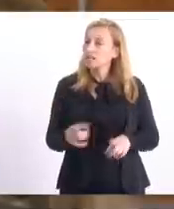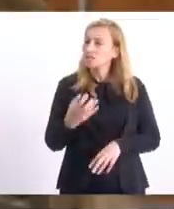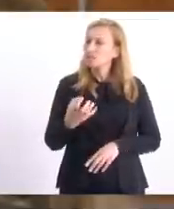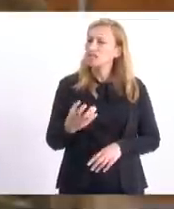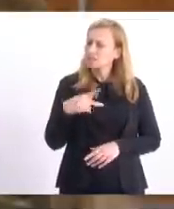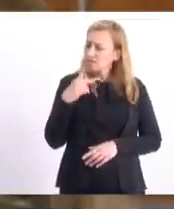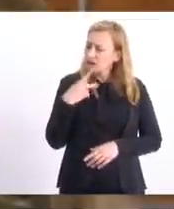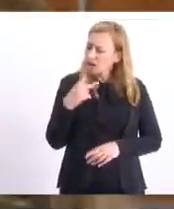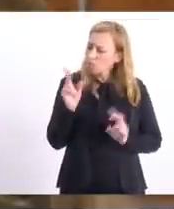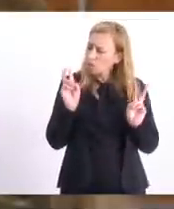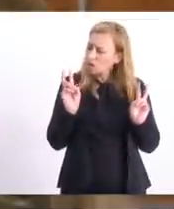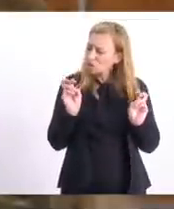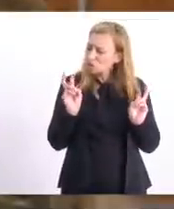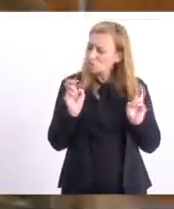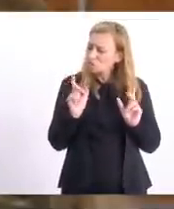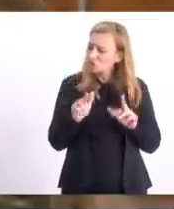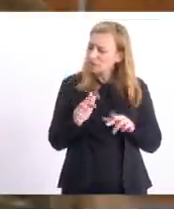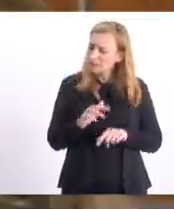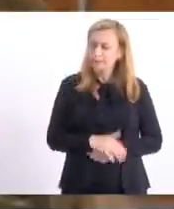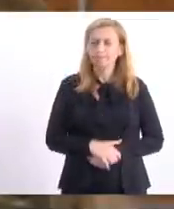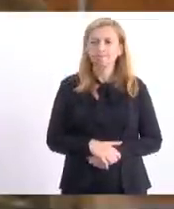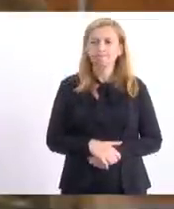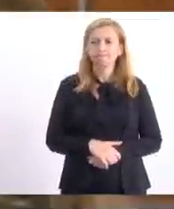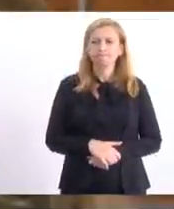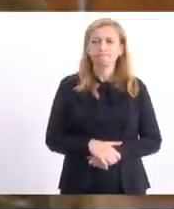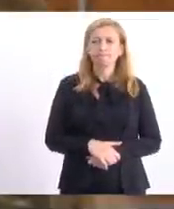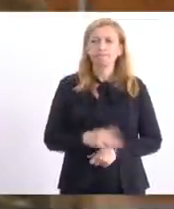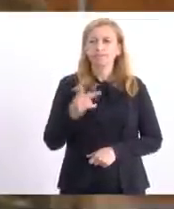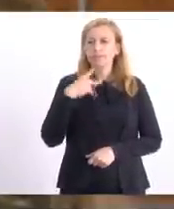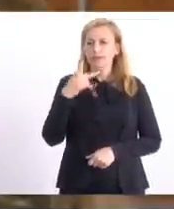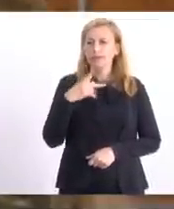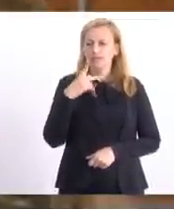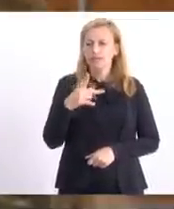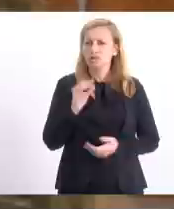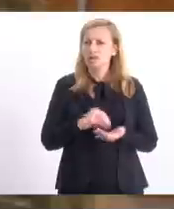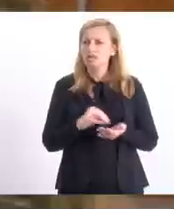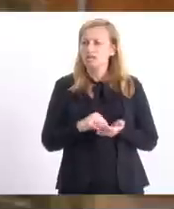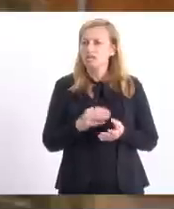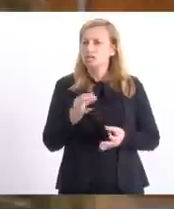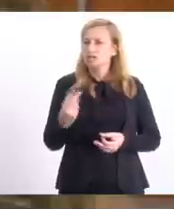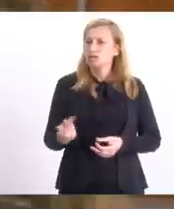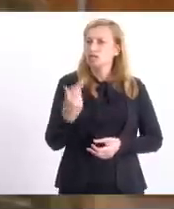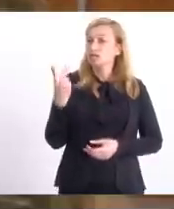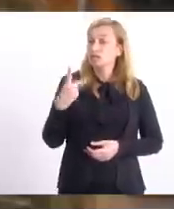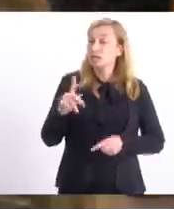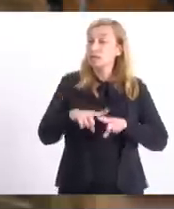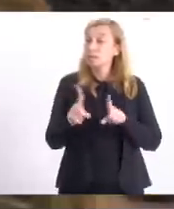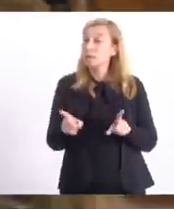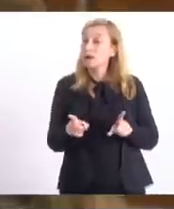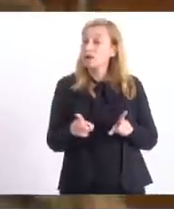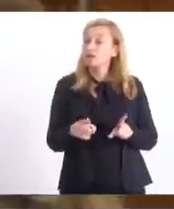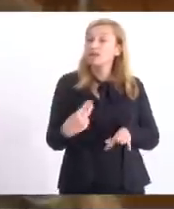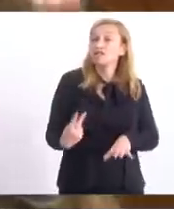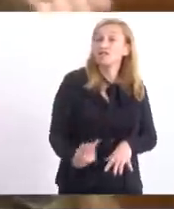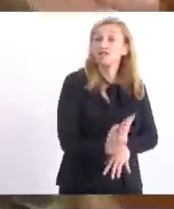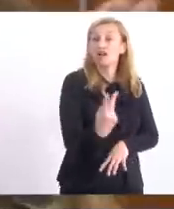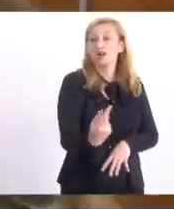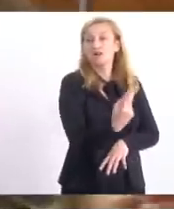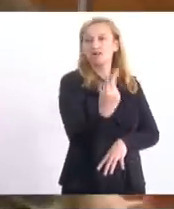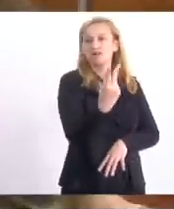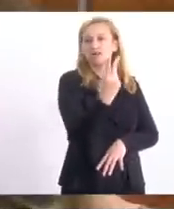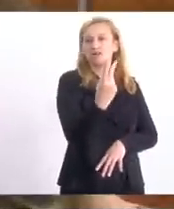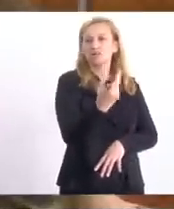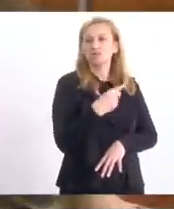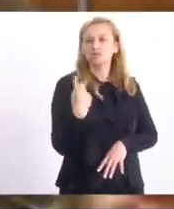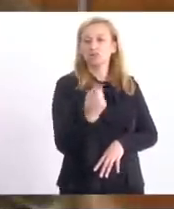queria tratar um assunto diferente. Não vamos falar da desvalorização deles, mas vamos falar da valorização dos